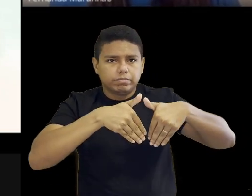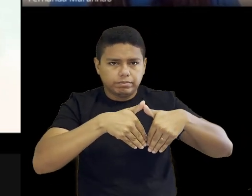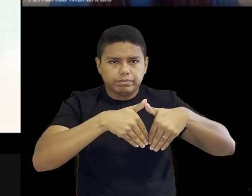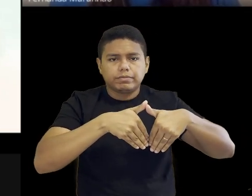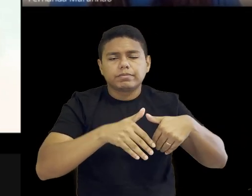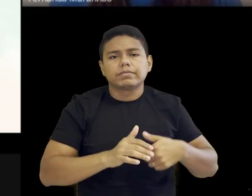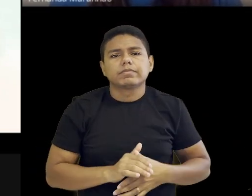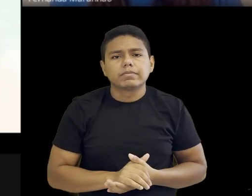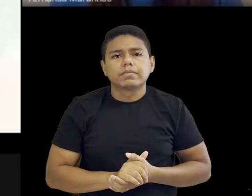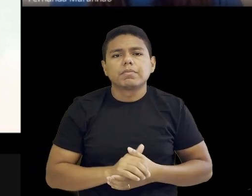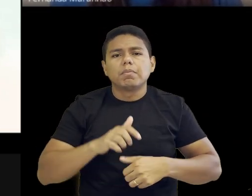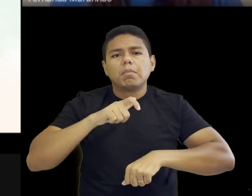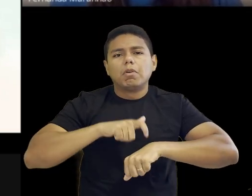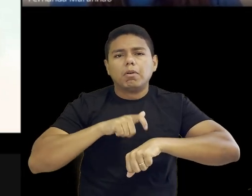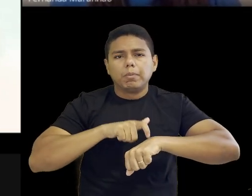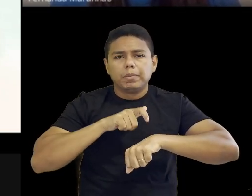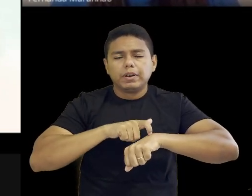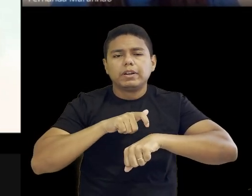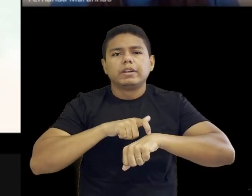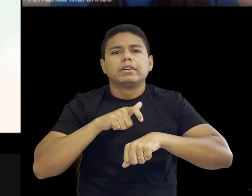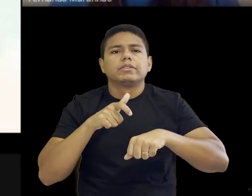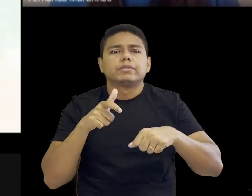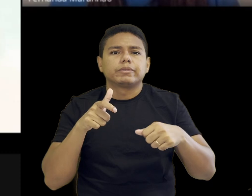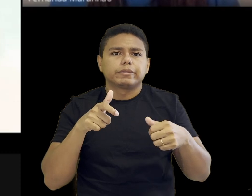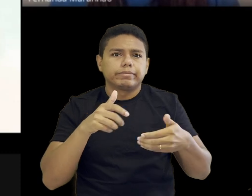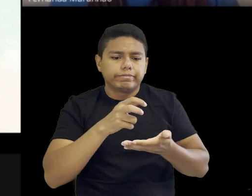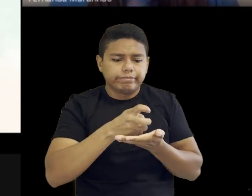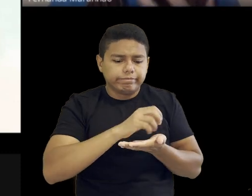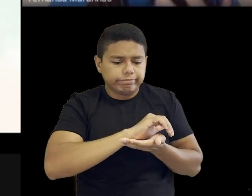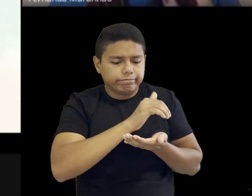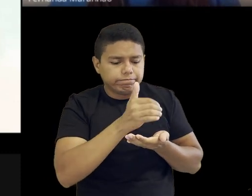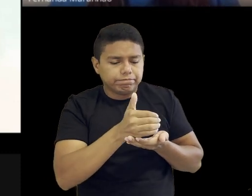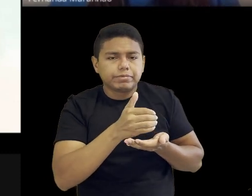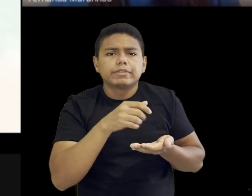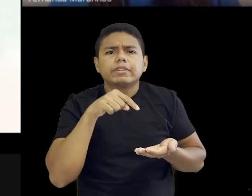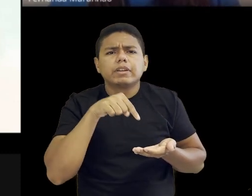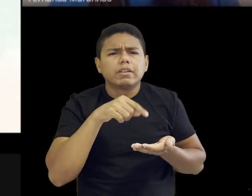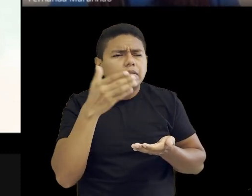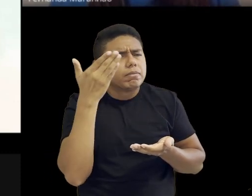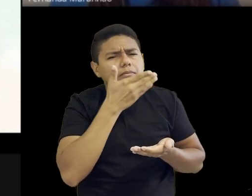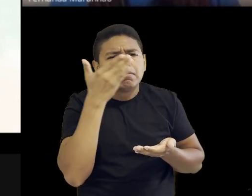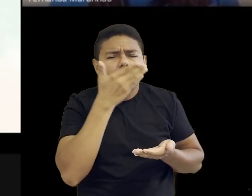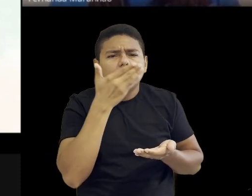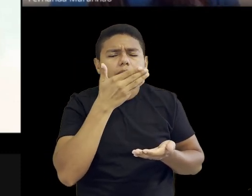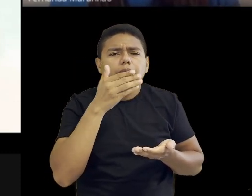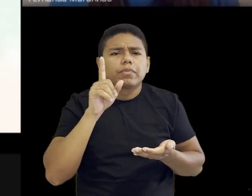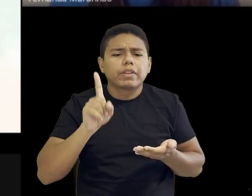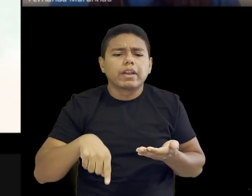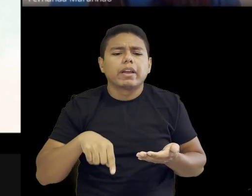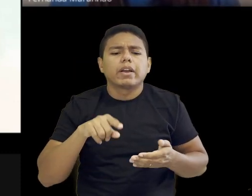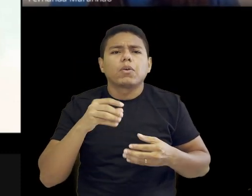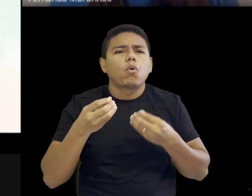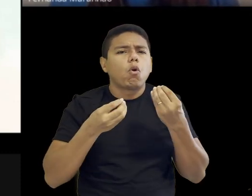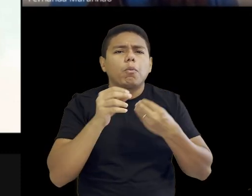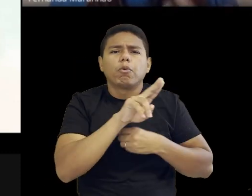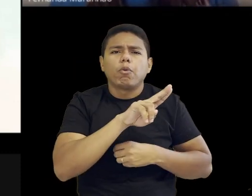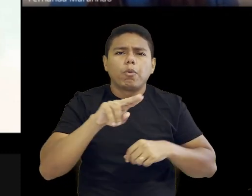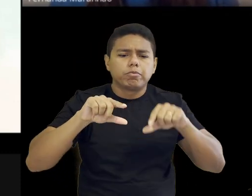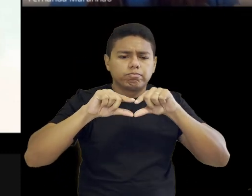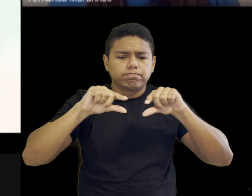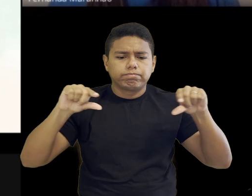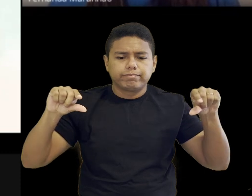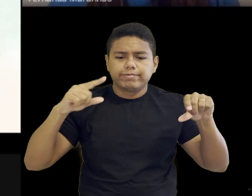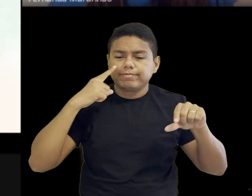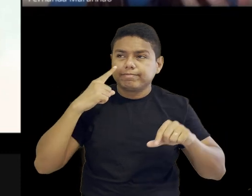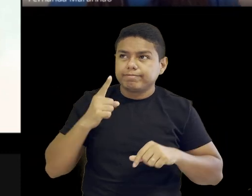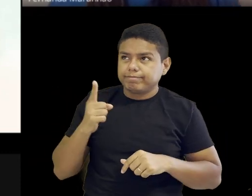ou extrauterino. Então, esse momento em que o saco gestacional não é visível é conhecido como o diagnóstico de gravidez